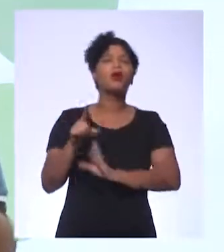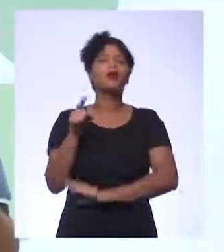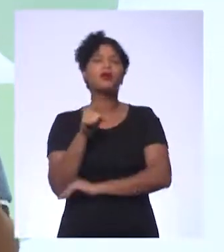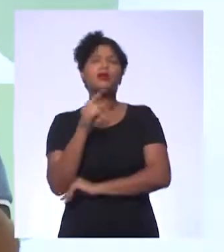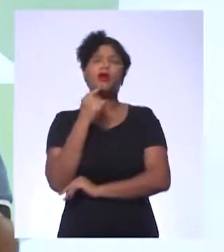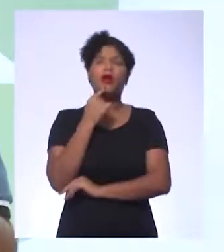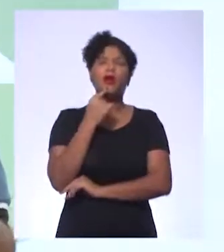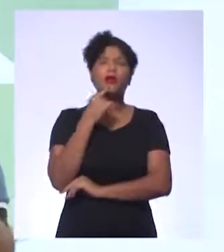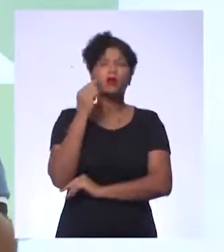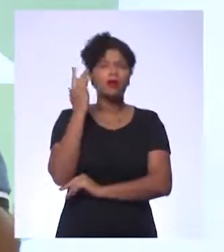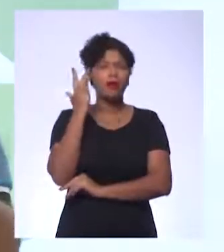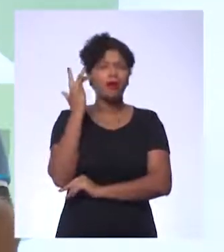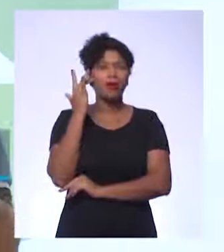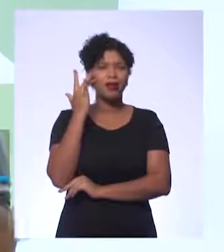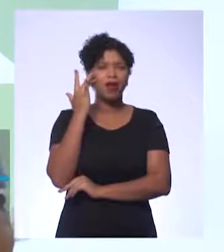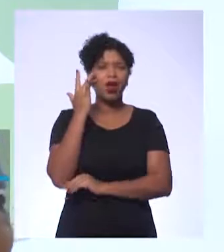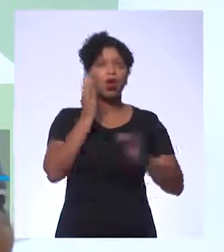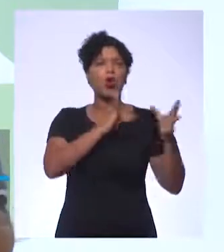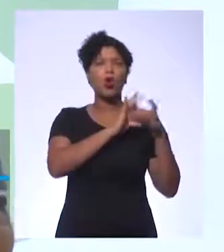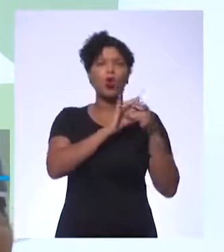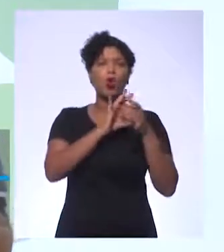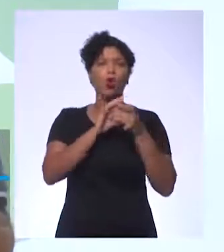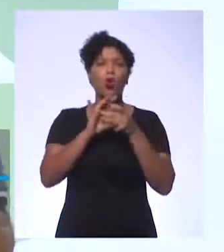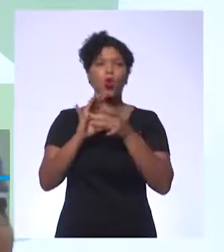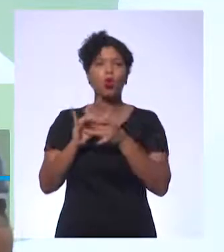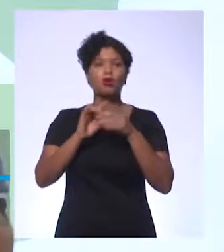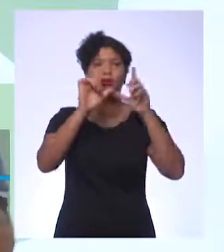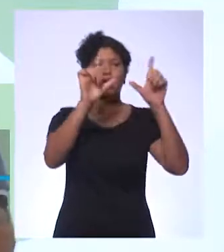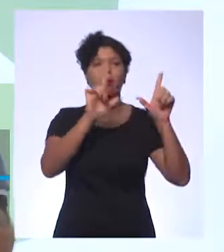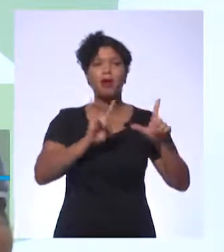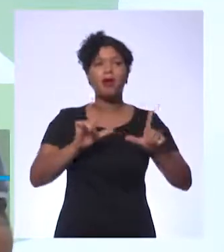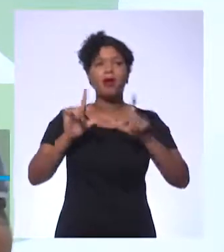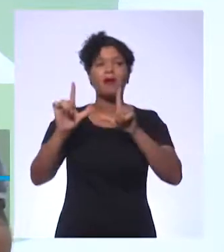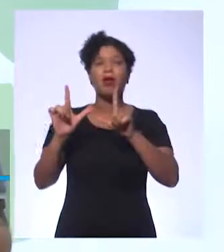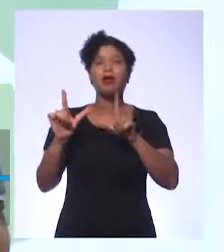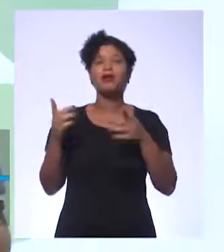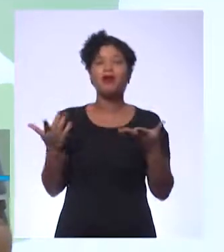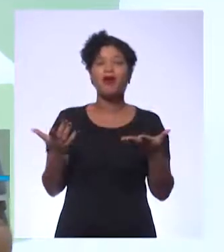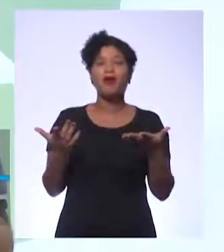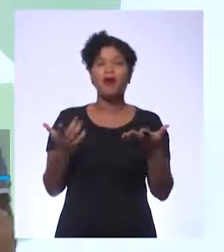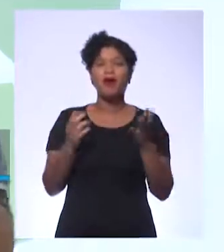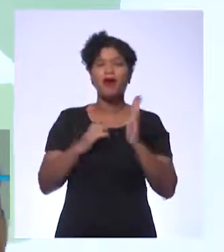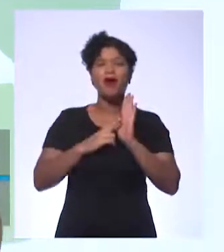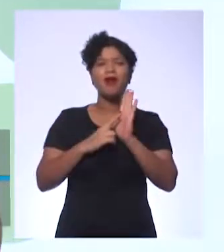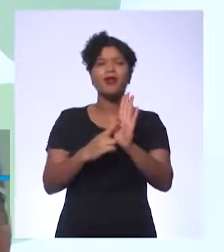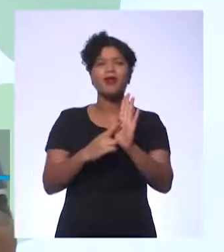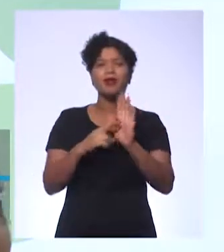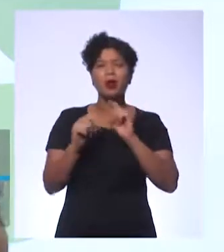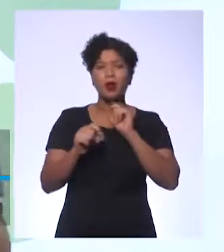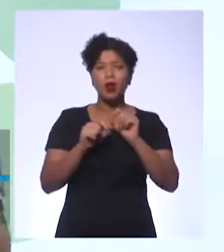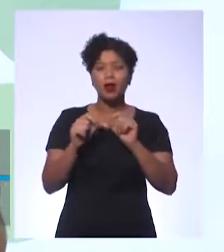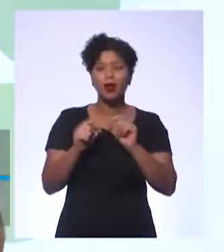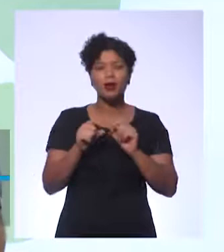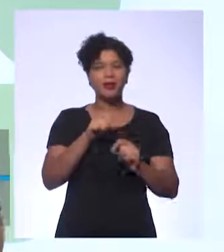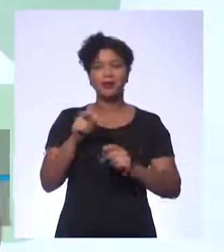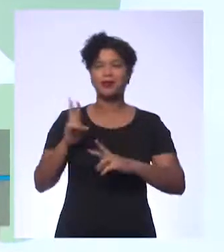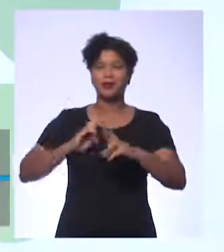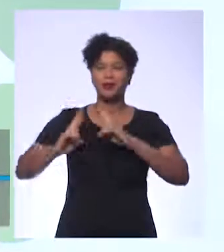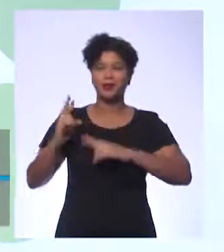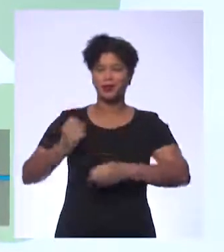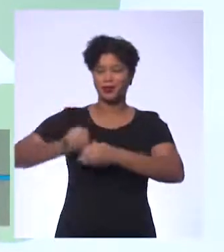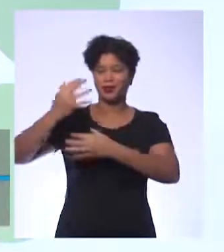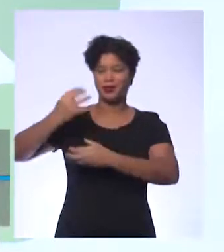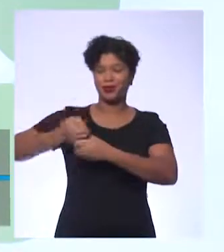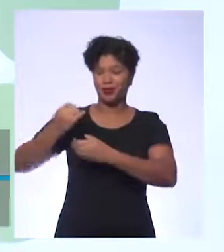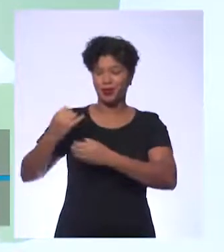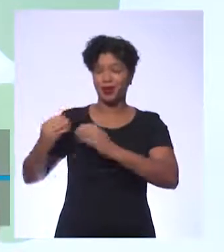ideia de qual é o contexto em que cada imagem aconteceu ou que cada imagem representa, né? As respostas que a gente teve aqui foi a